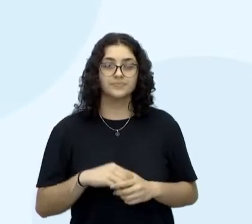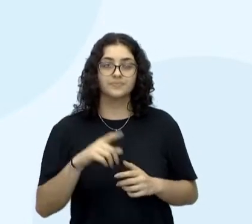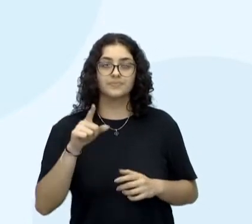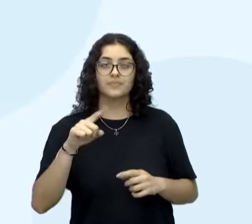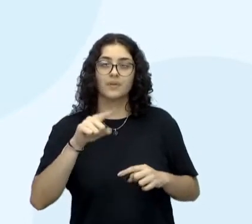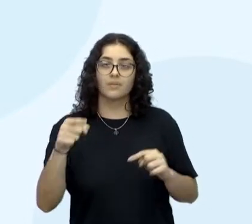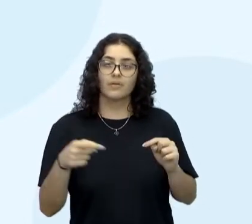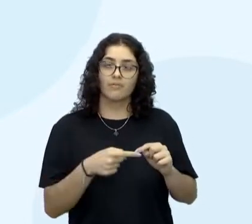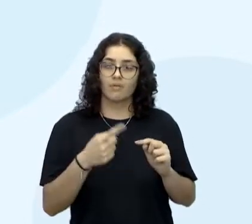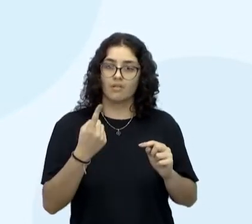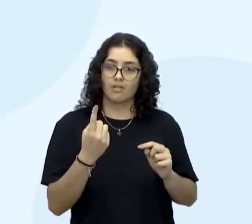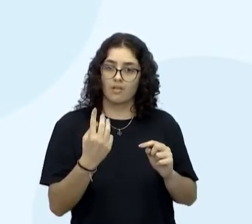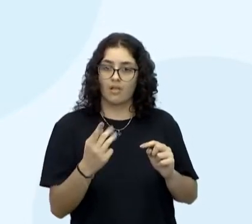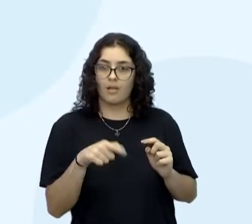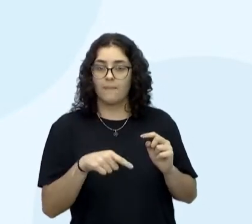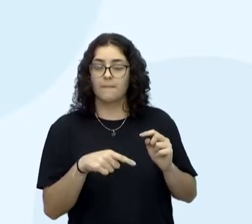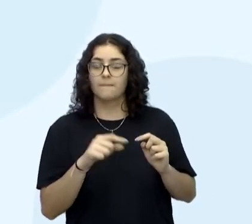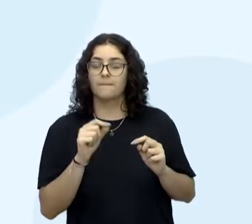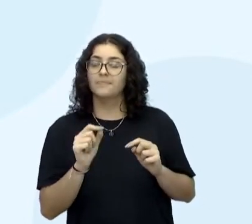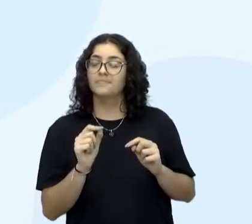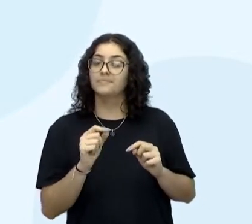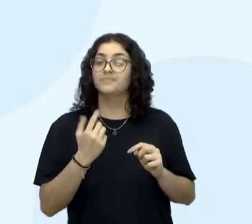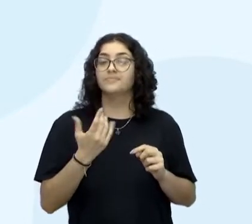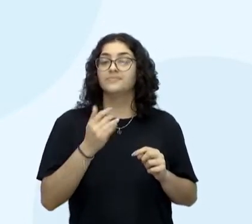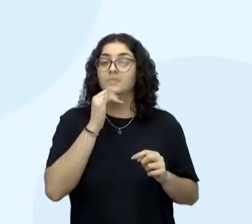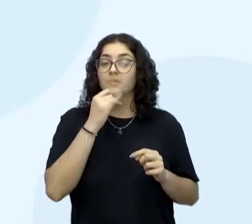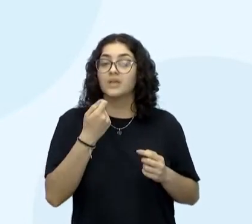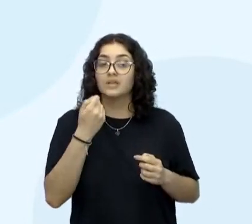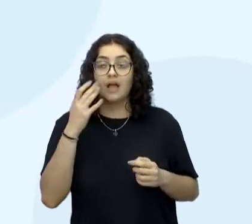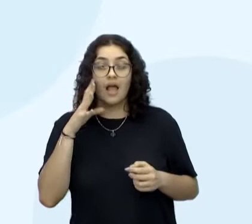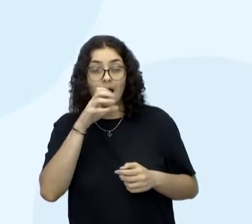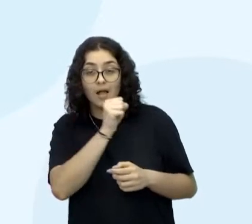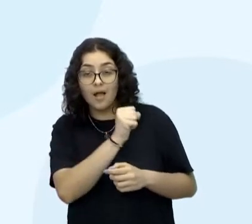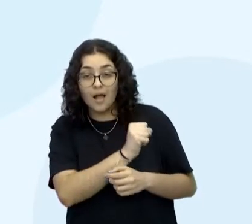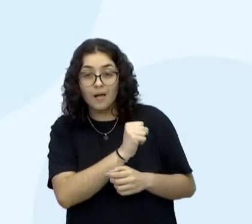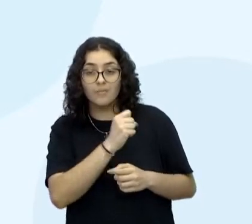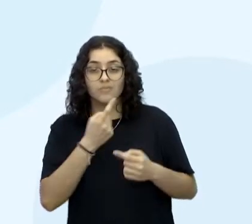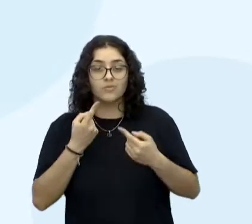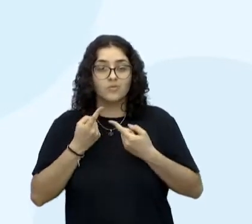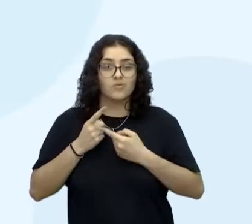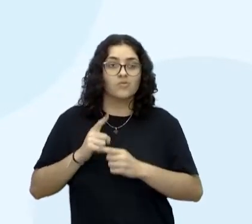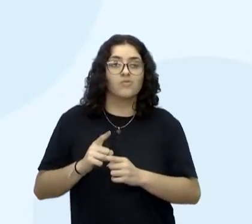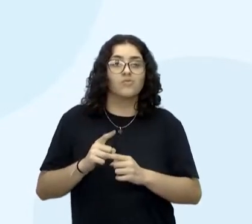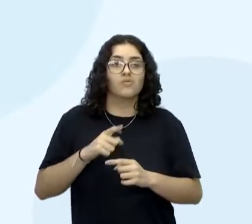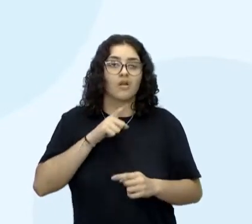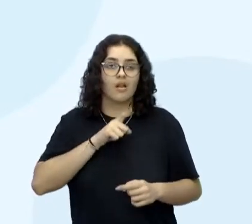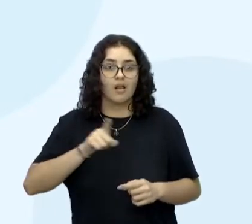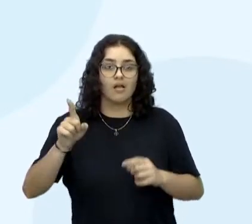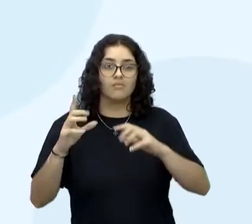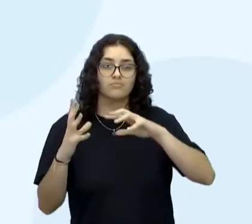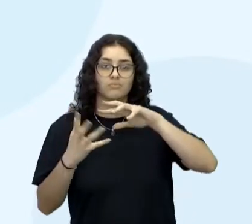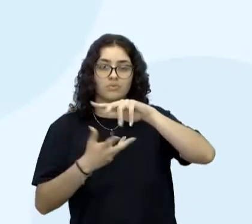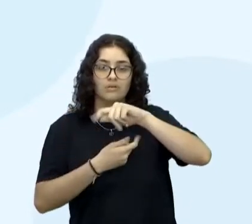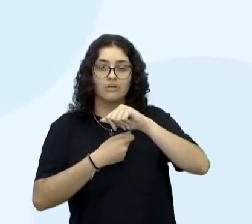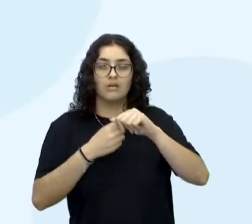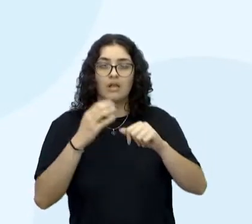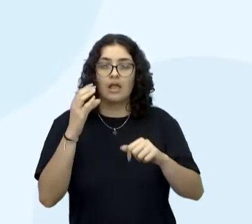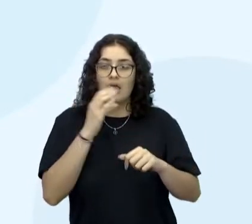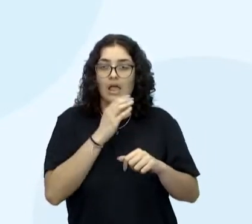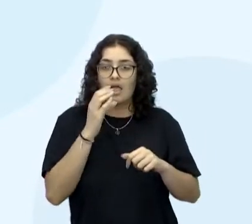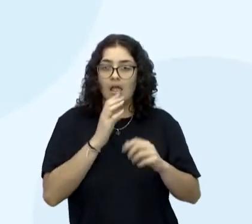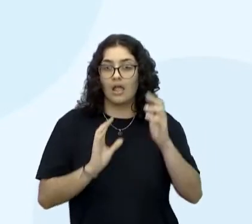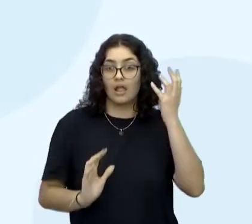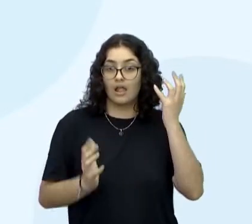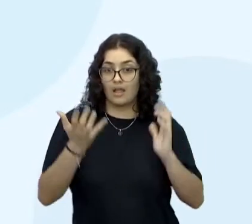então, tem como meta tomar medidas urgentes para combater a mudança do clima e seus impactos da seguinte